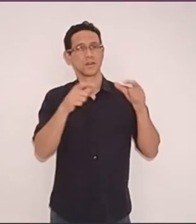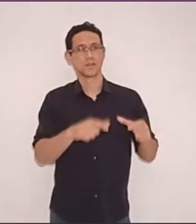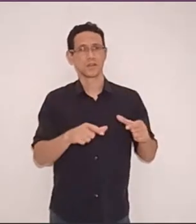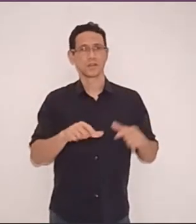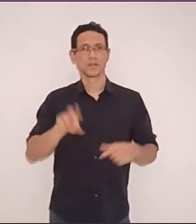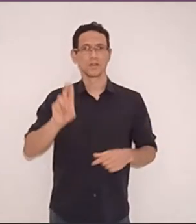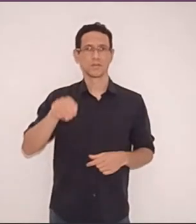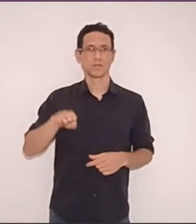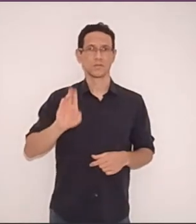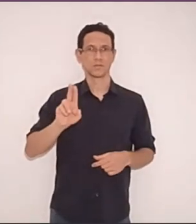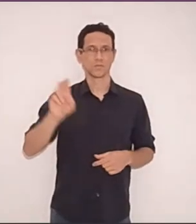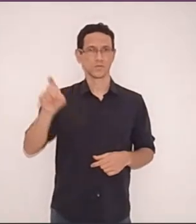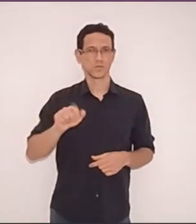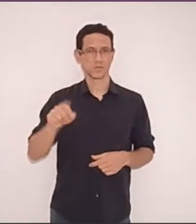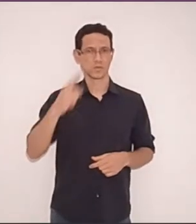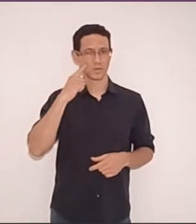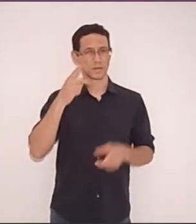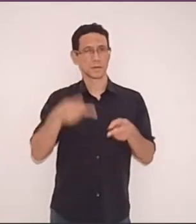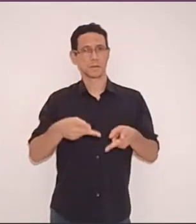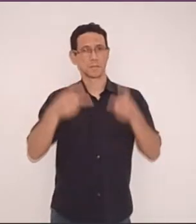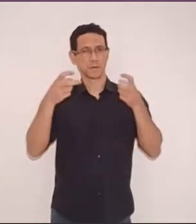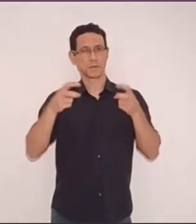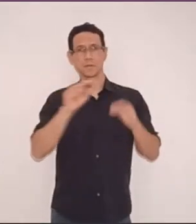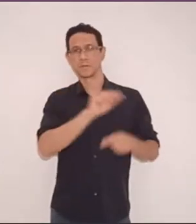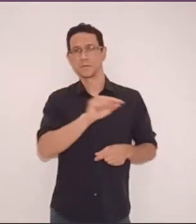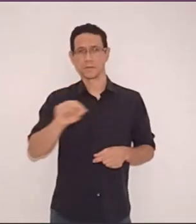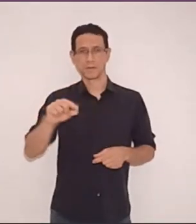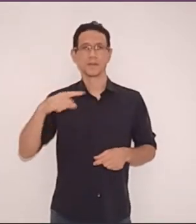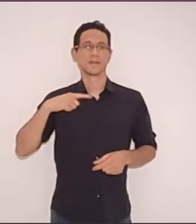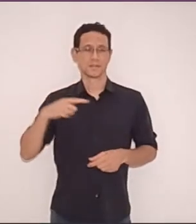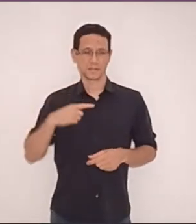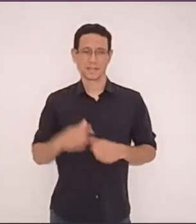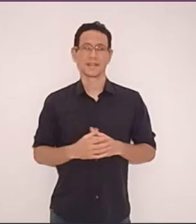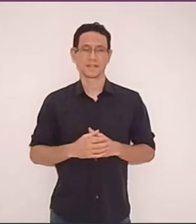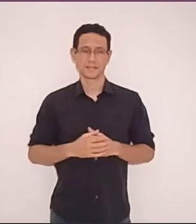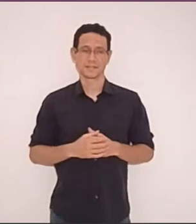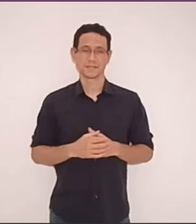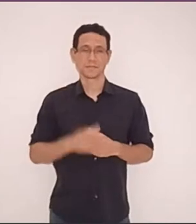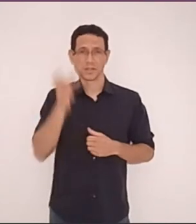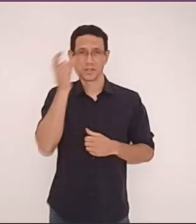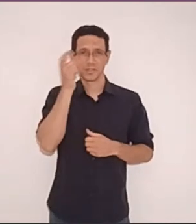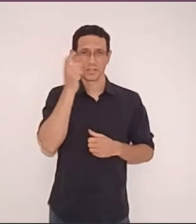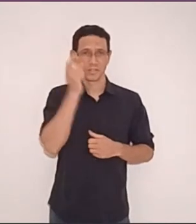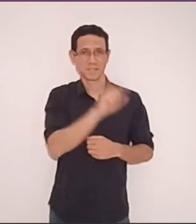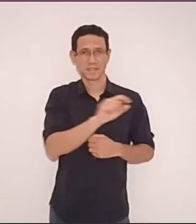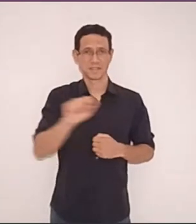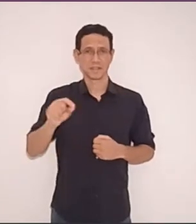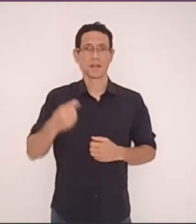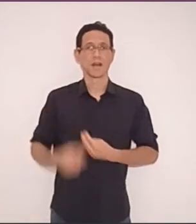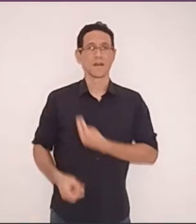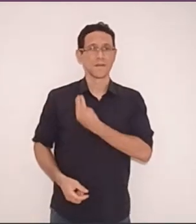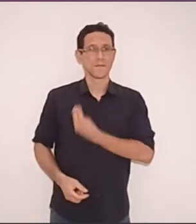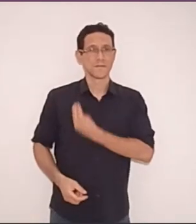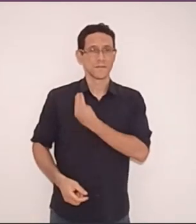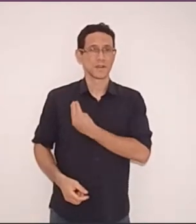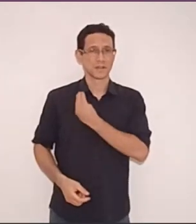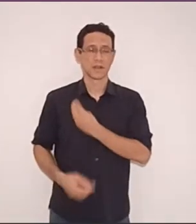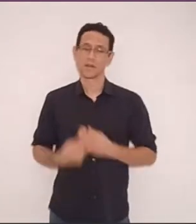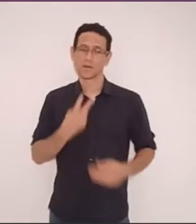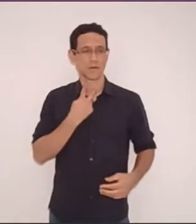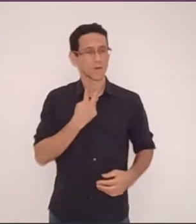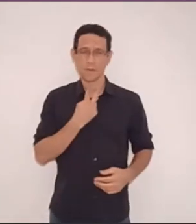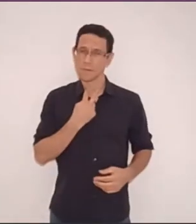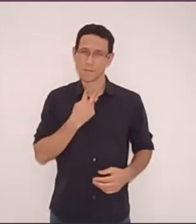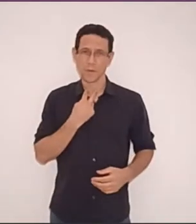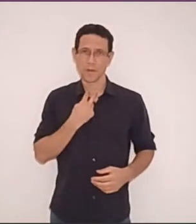preta eu estou aqui filha a vida não pode